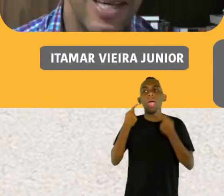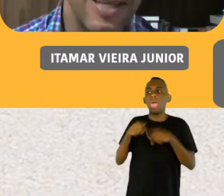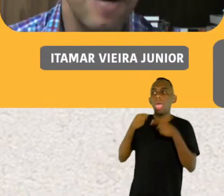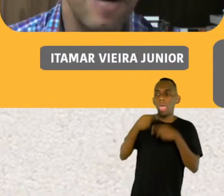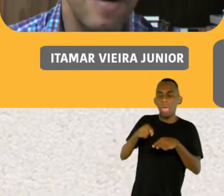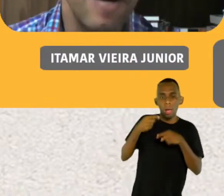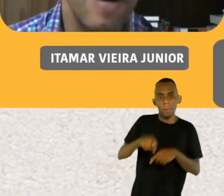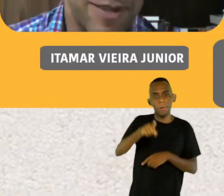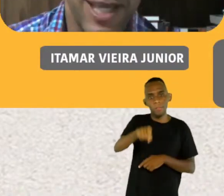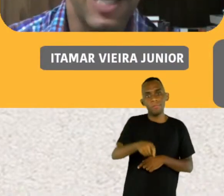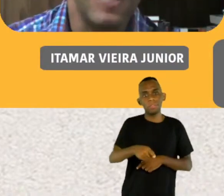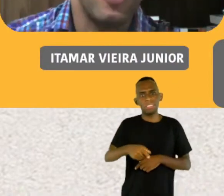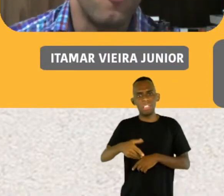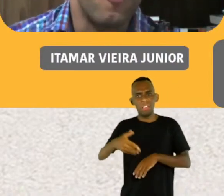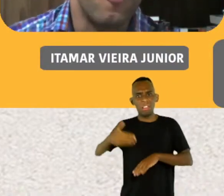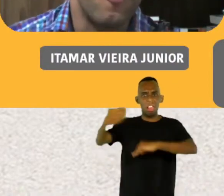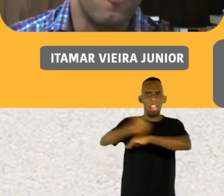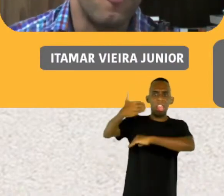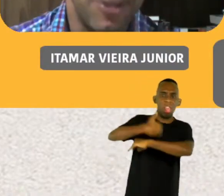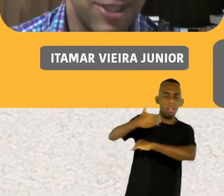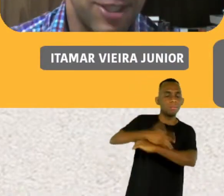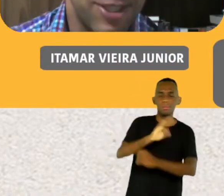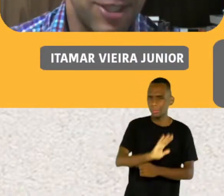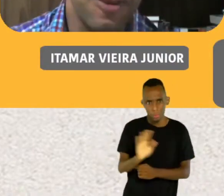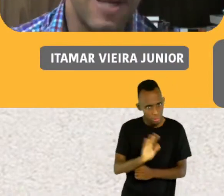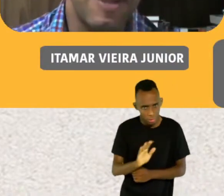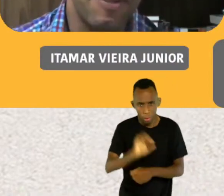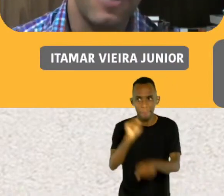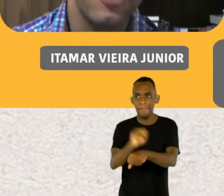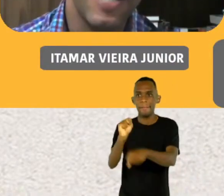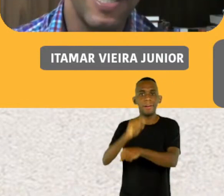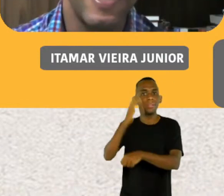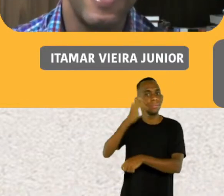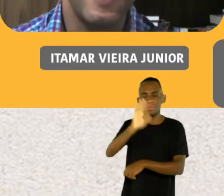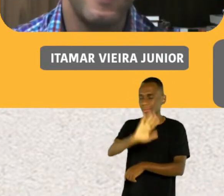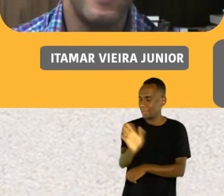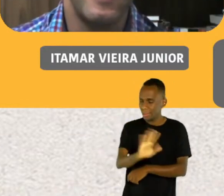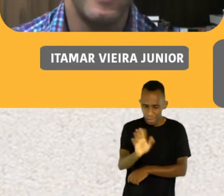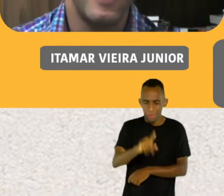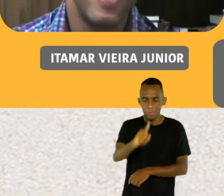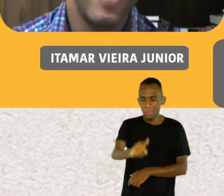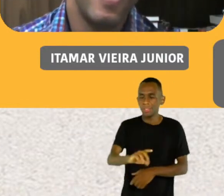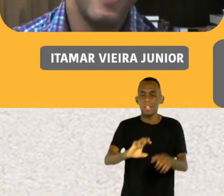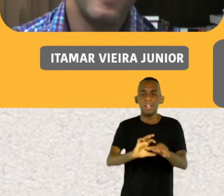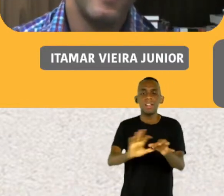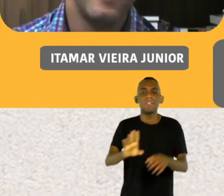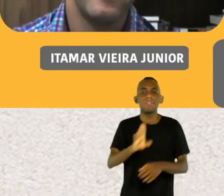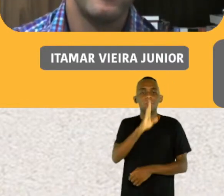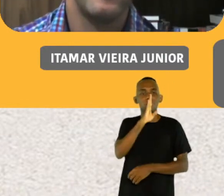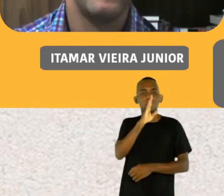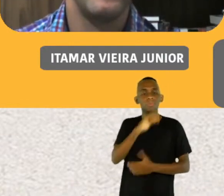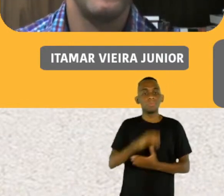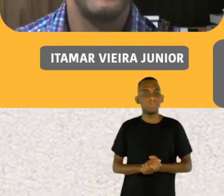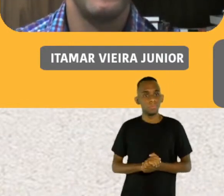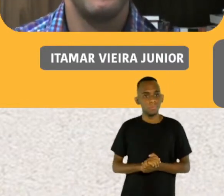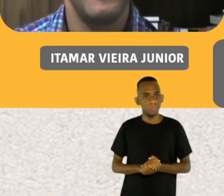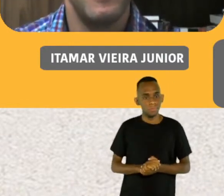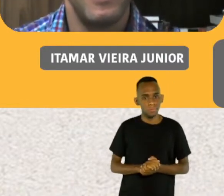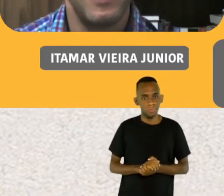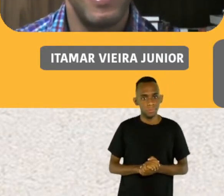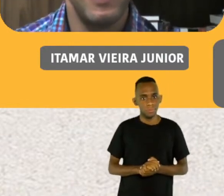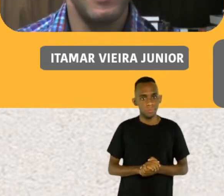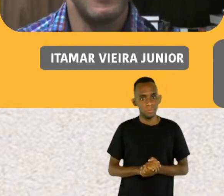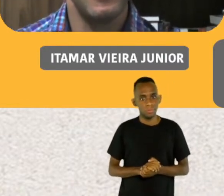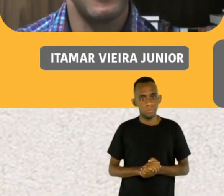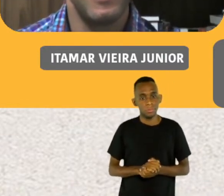pessoa invasiva e que interrompe os debates. A gente nunca vai poder dizer isso. Ó, eu primeiro queria registrar, e eu sempre